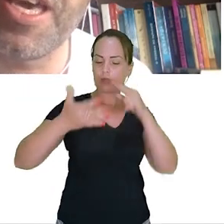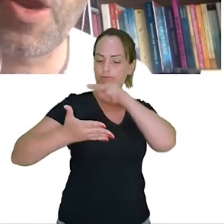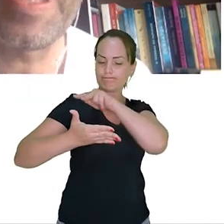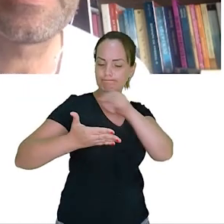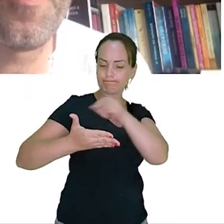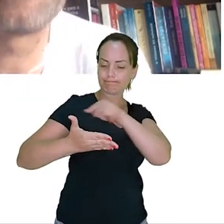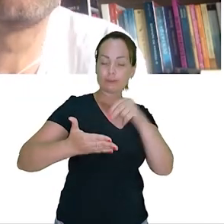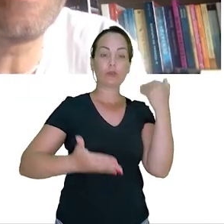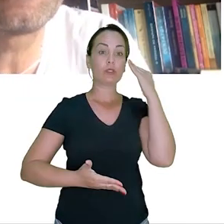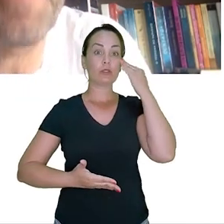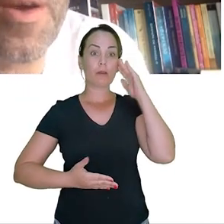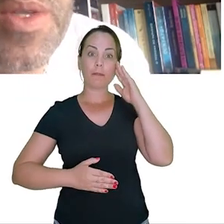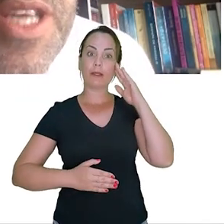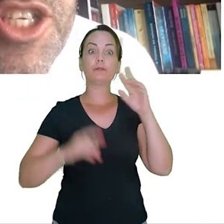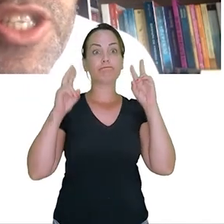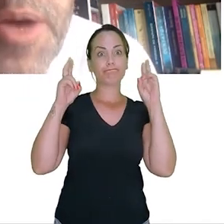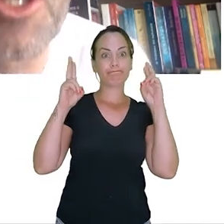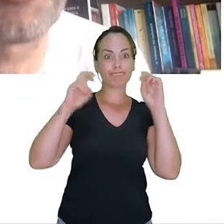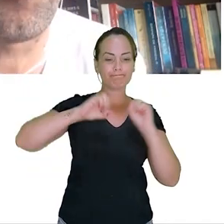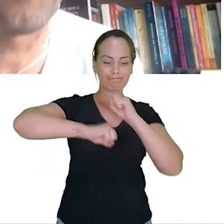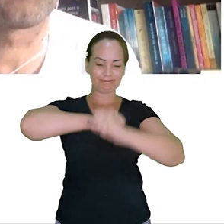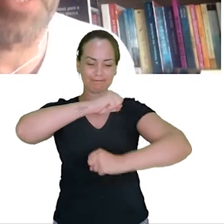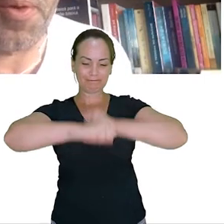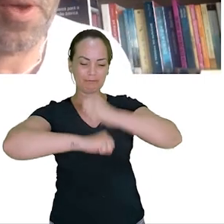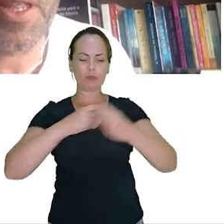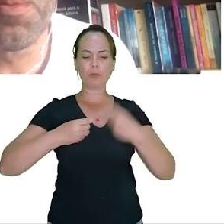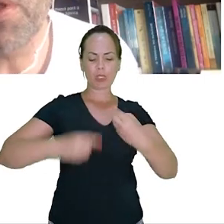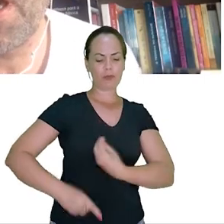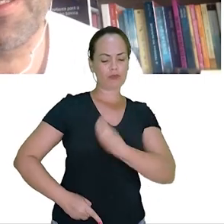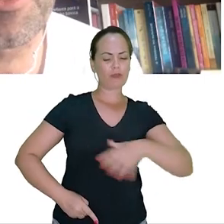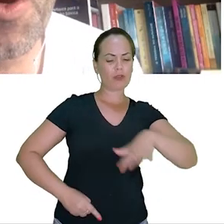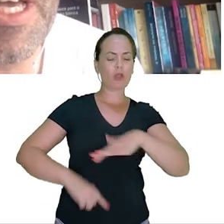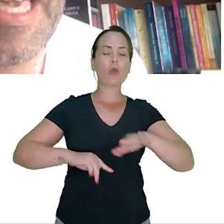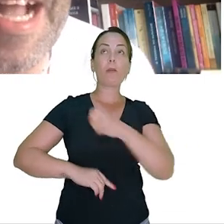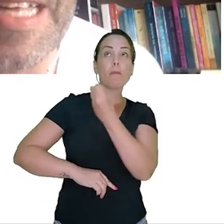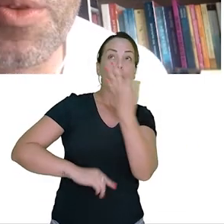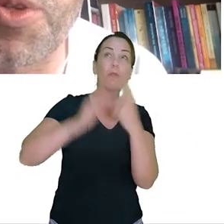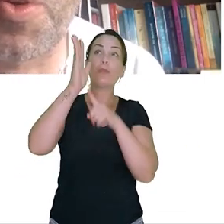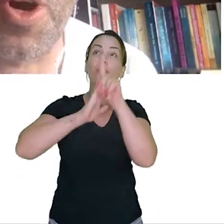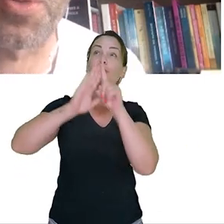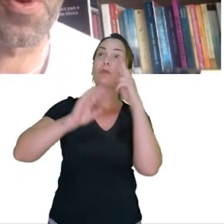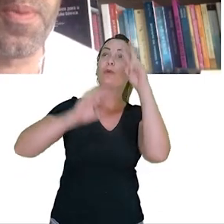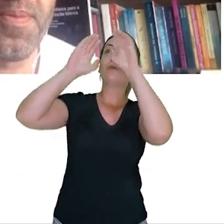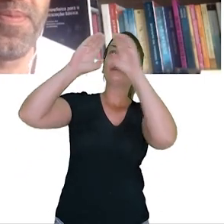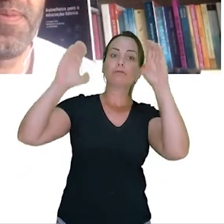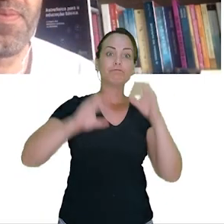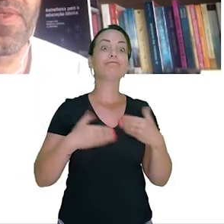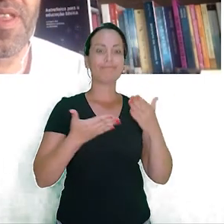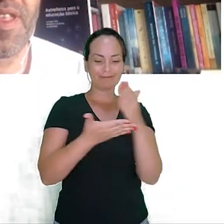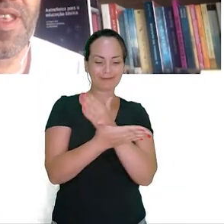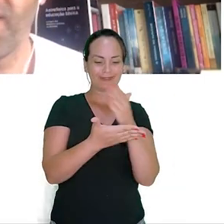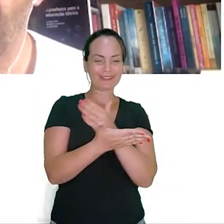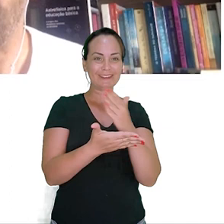aqui, quais são as grandes perguntas que a gente tem quando a gente olha para o céu. Então busquem Antônia e a Caça ao Tesouro Cósmico. Tem o